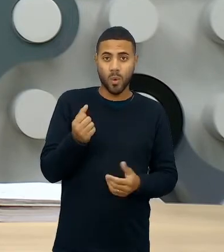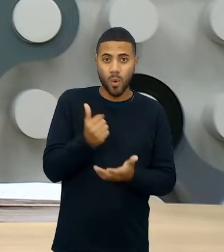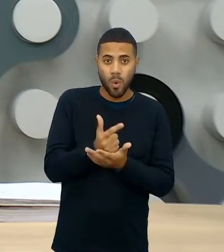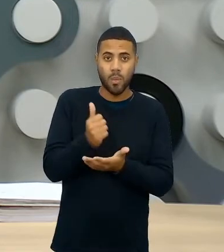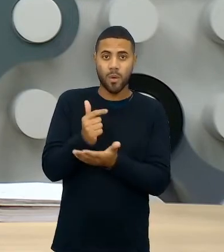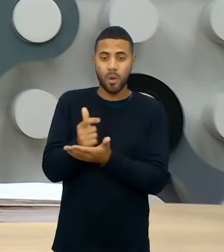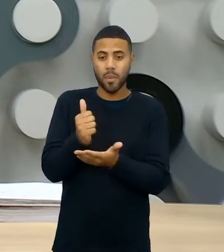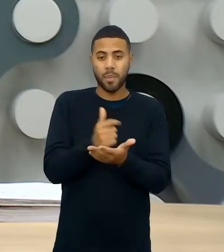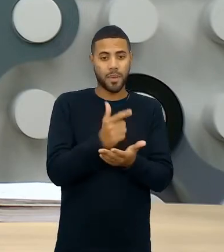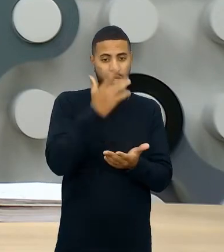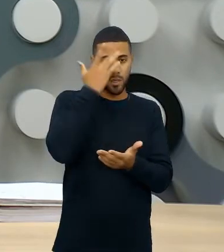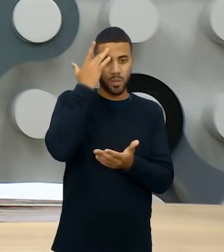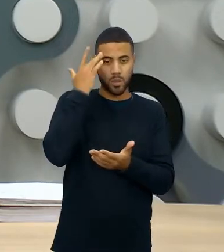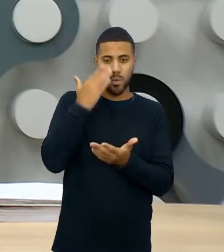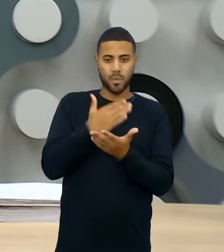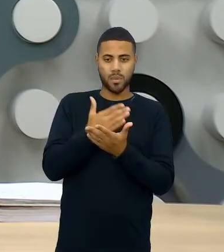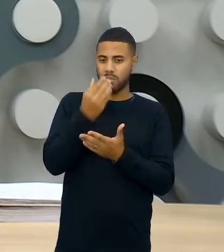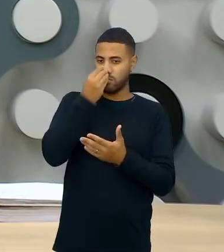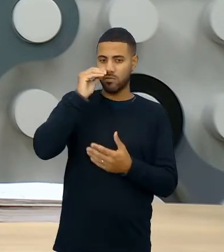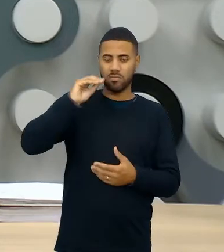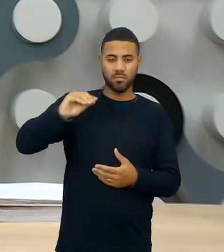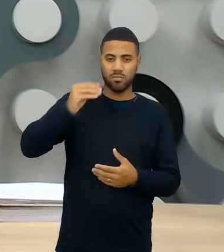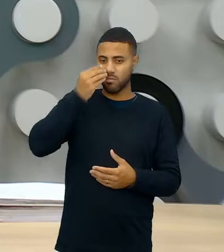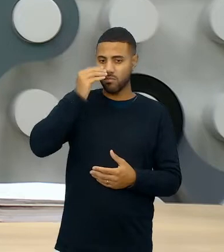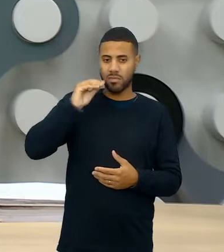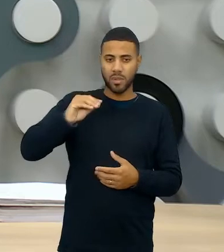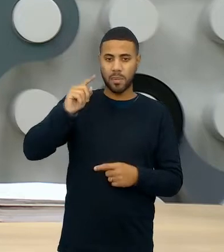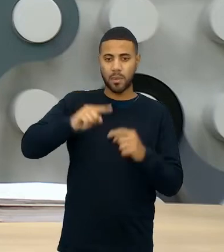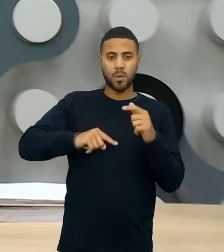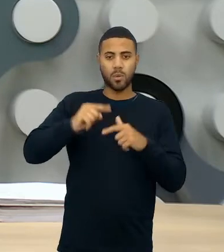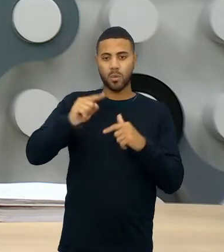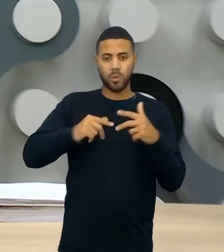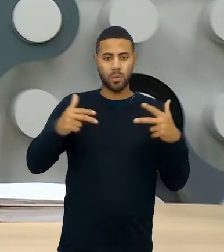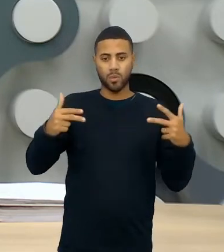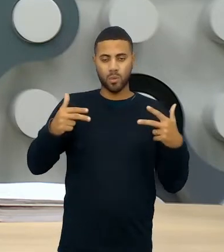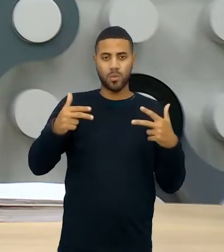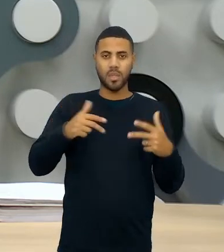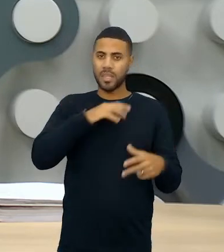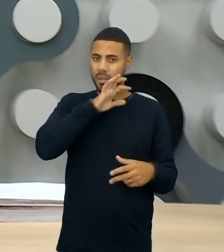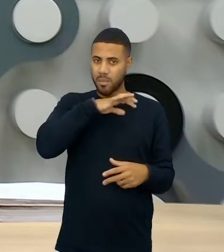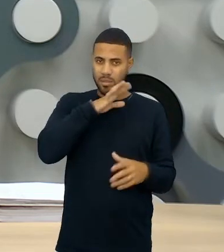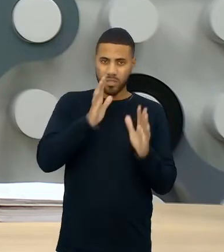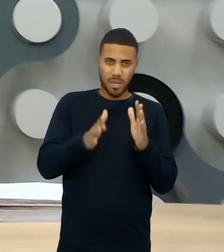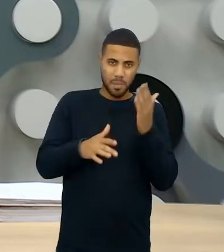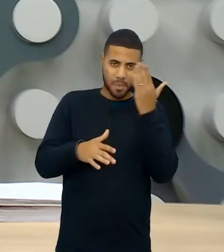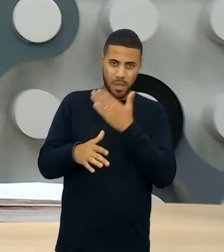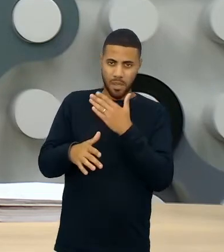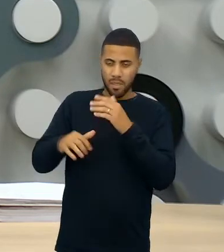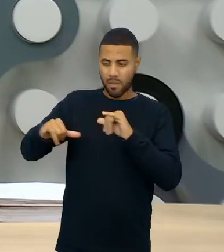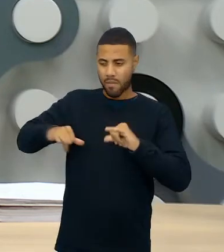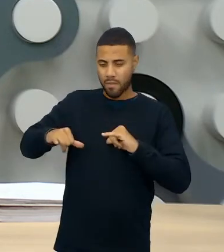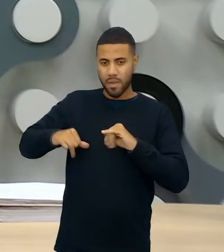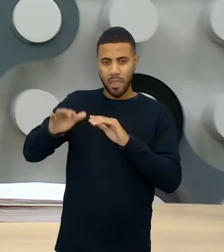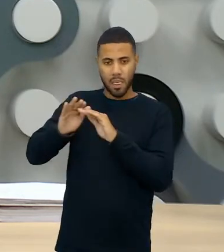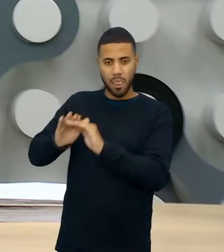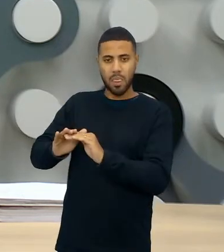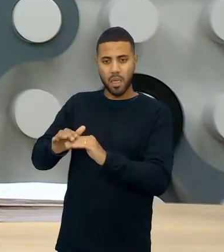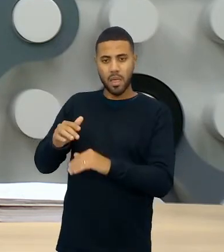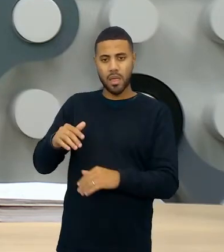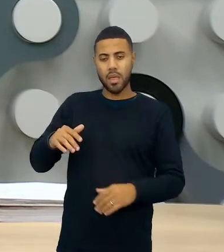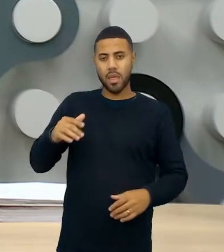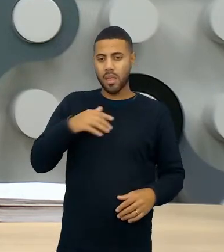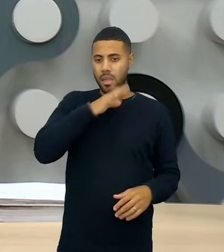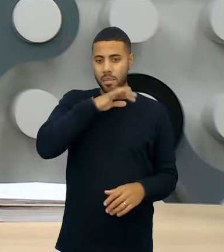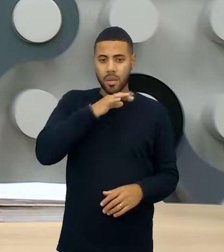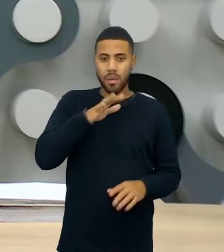os consumidores começaram a rejeitar aí produtos que eram testados em animais. Por isso que a gente vê aquele textinho, aquele